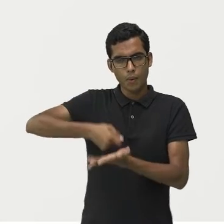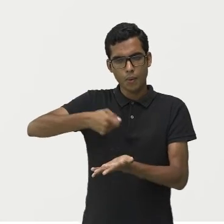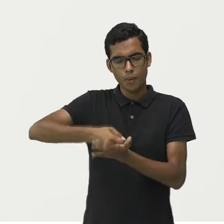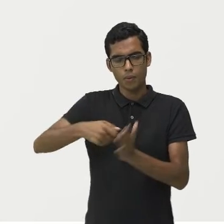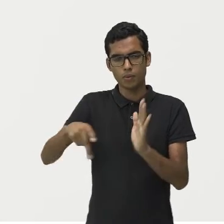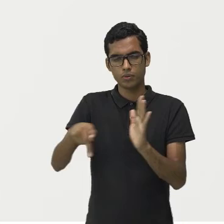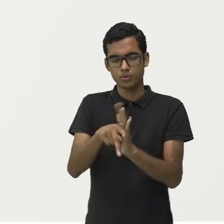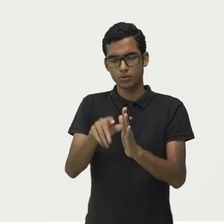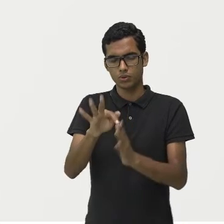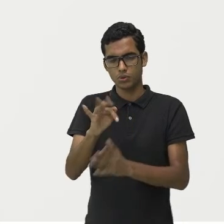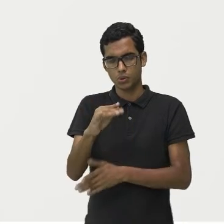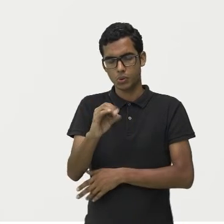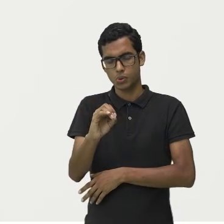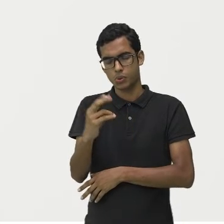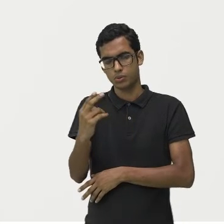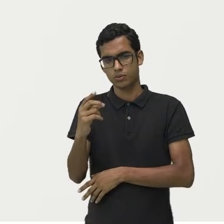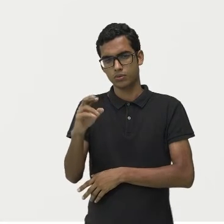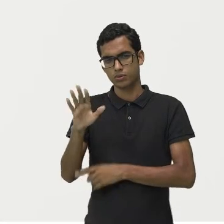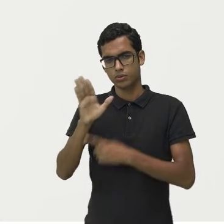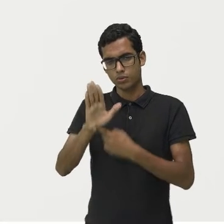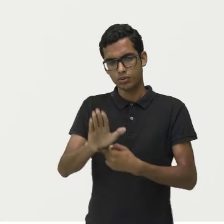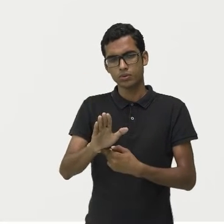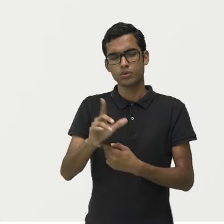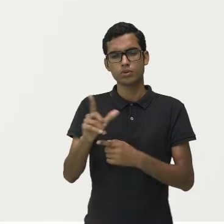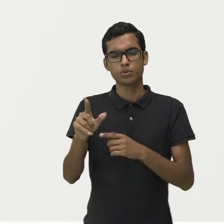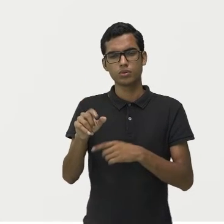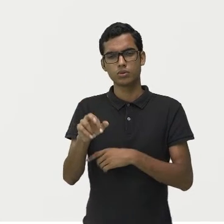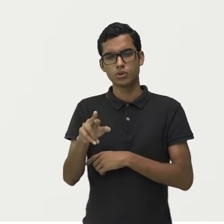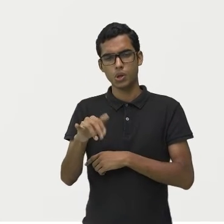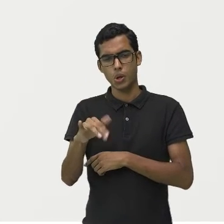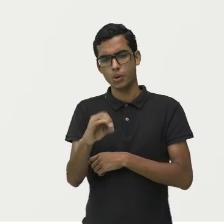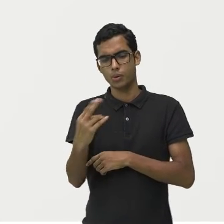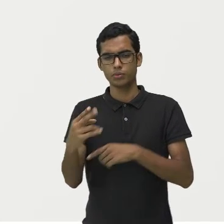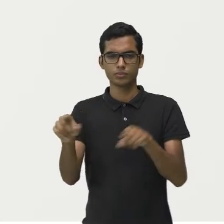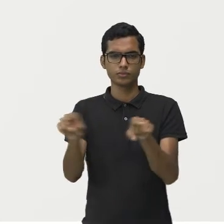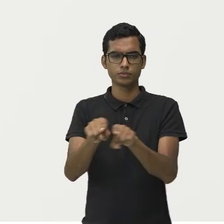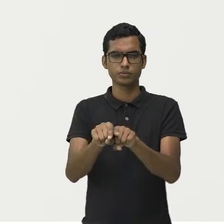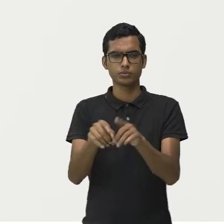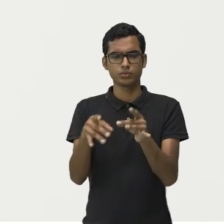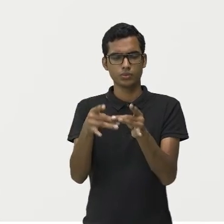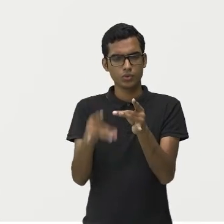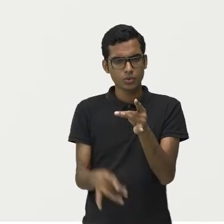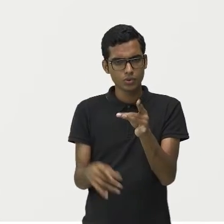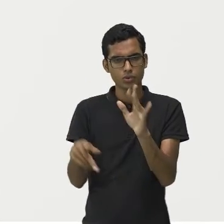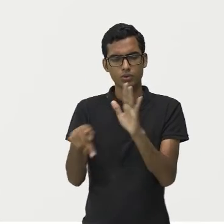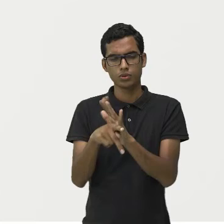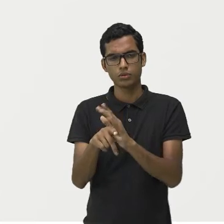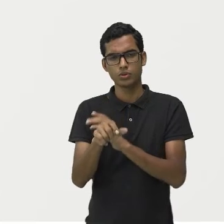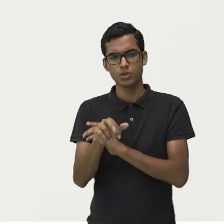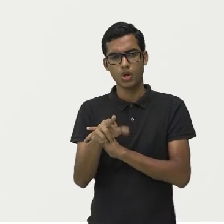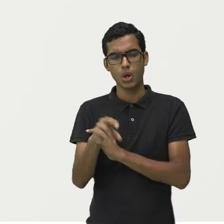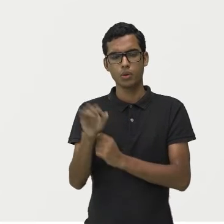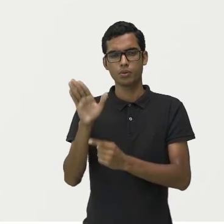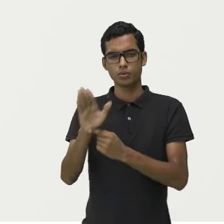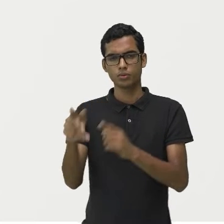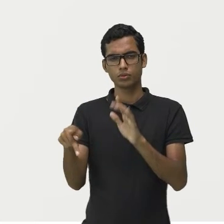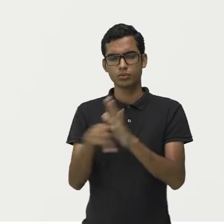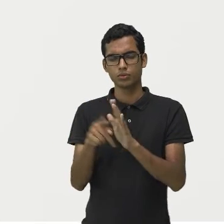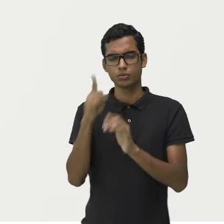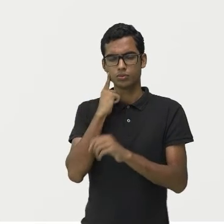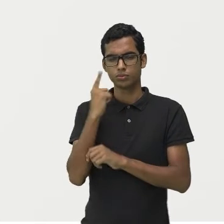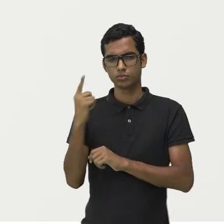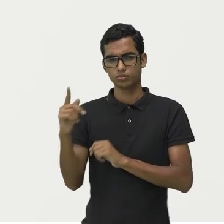pelo foco. Ou ele reflete, ou é o raio refletido mesmo, ou é o prolongamento do raio refletido, como é o caso do